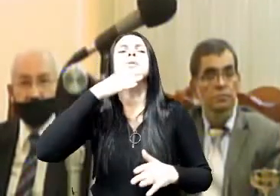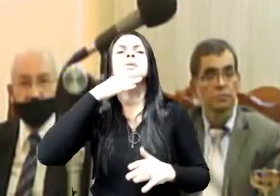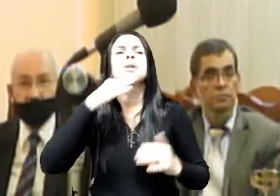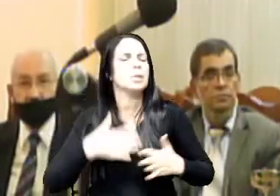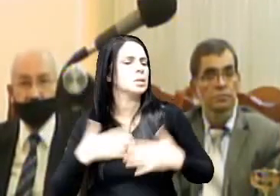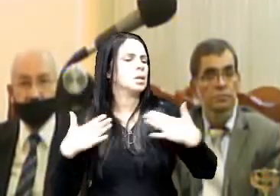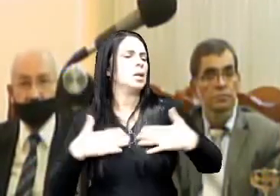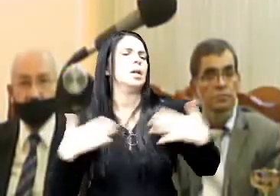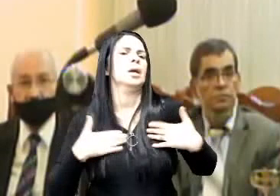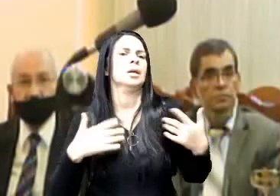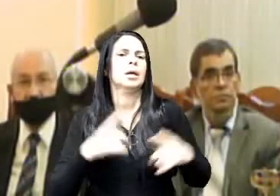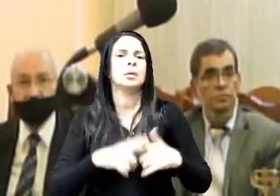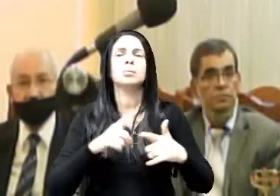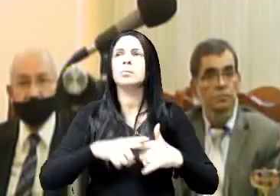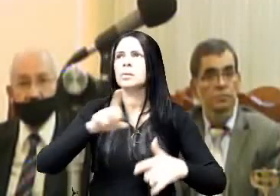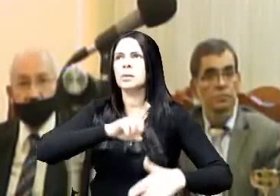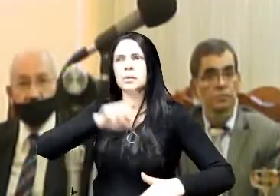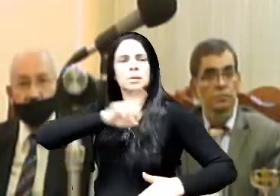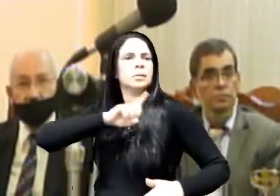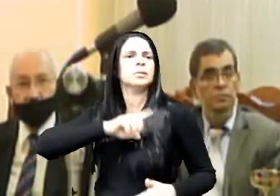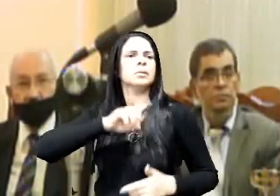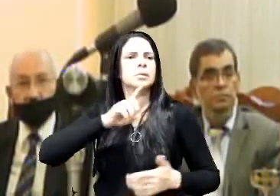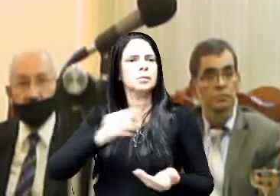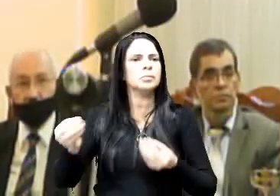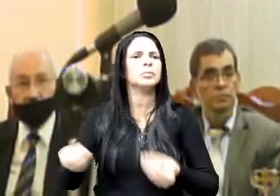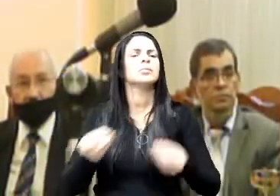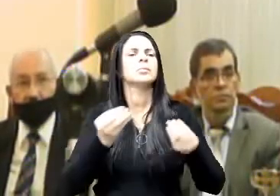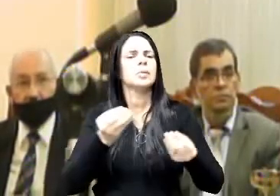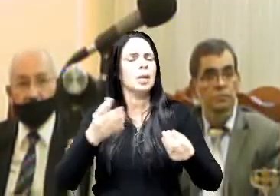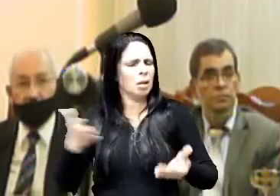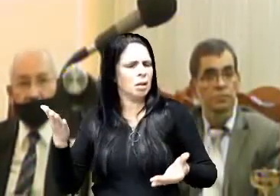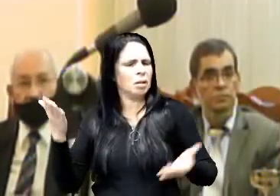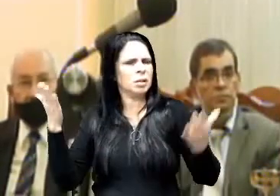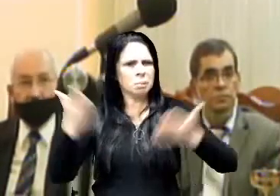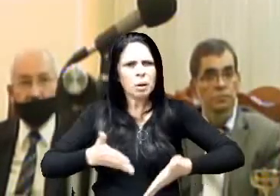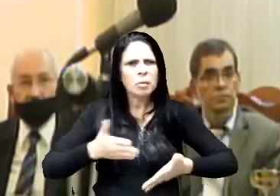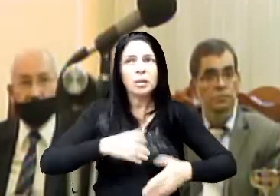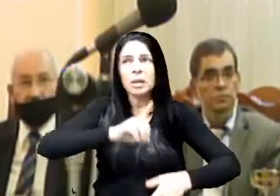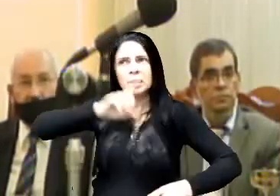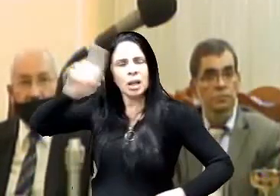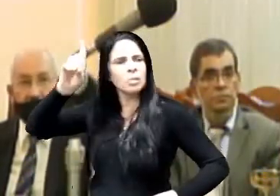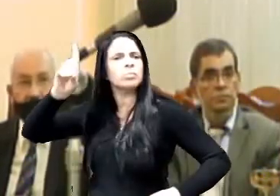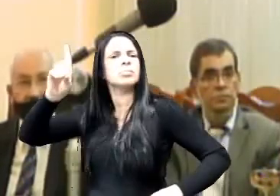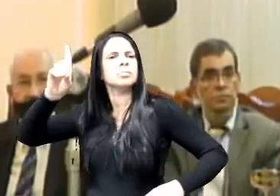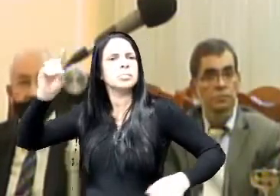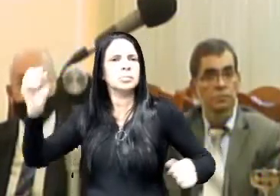que através dessa prova, Deus vai ser glorificado na sua vida.